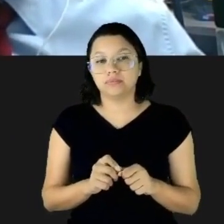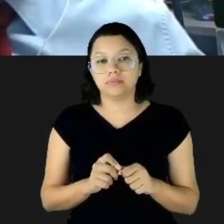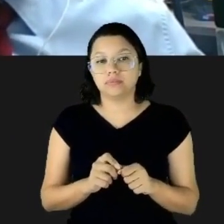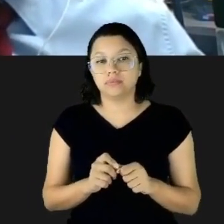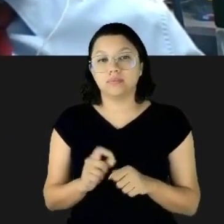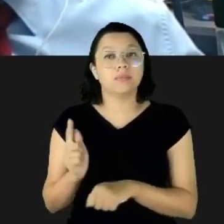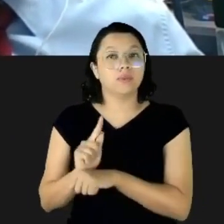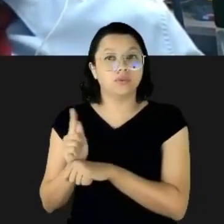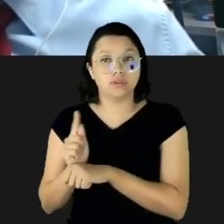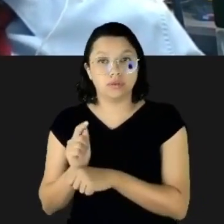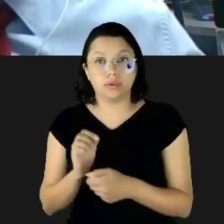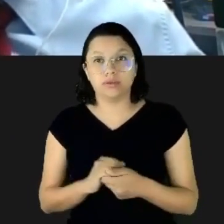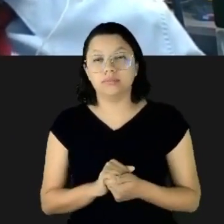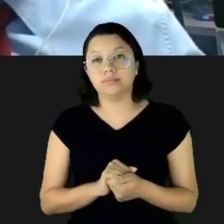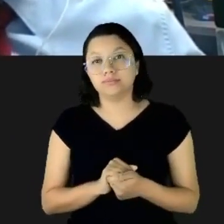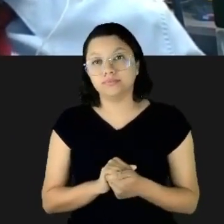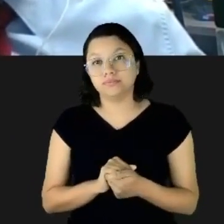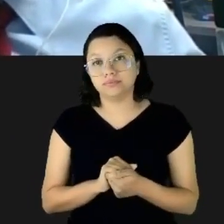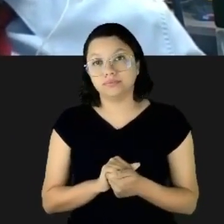gerenciamento